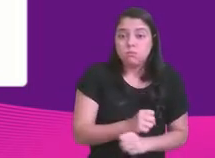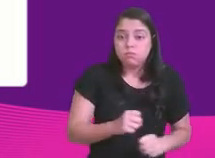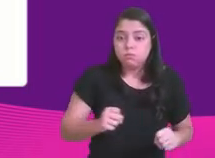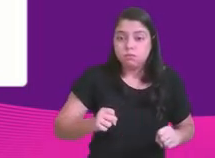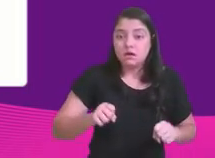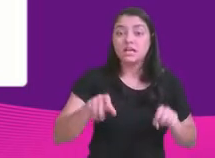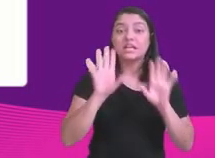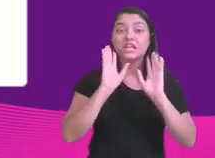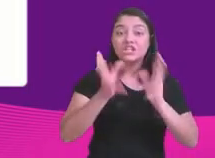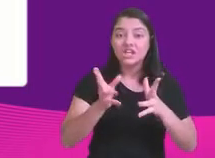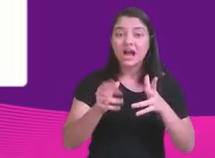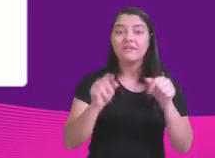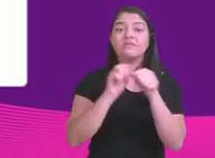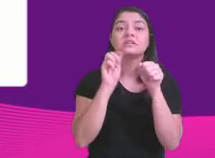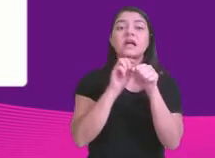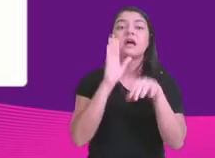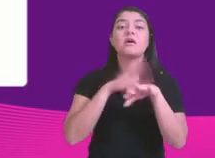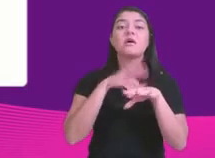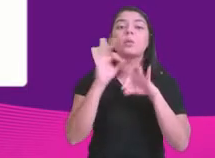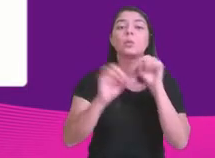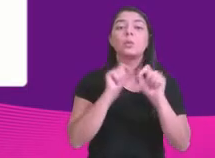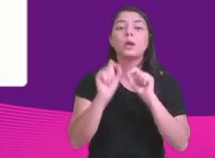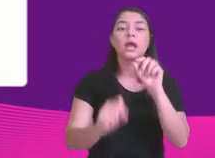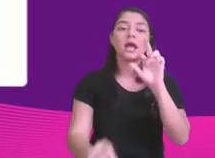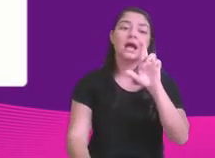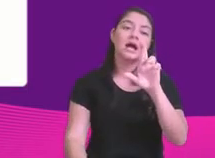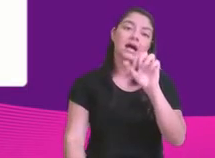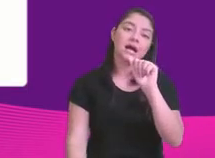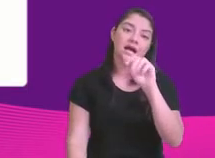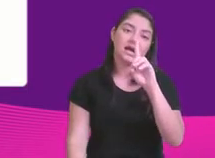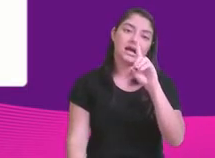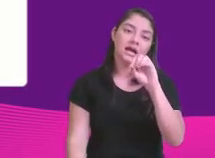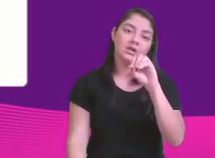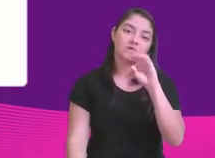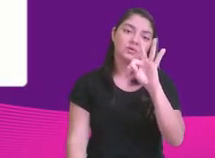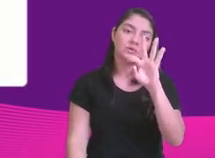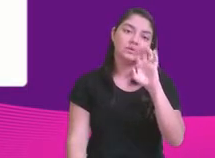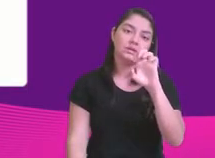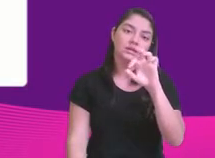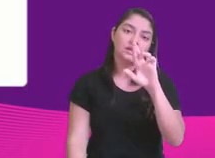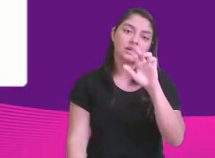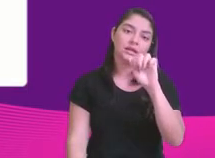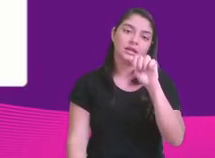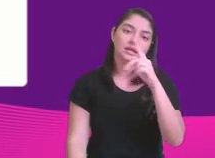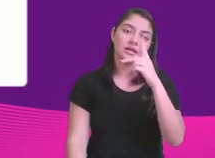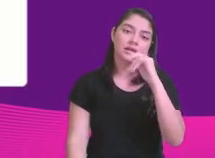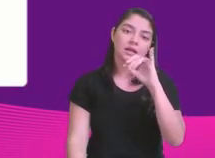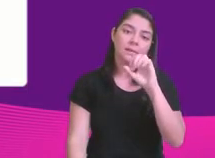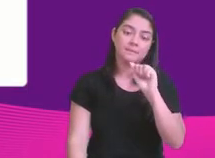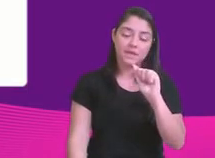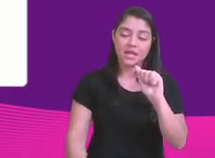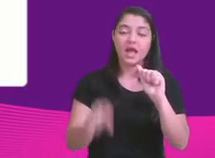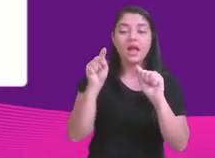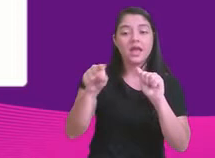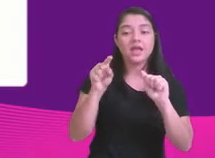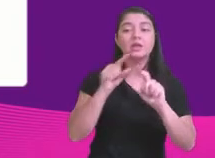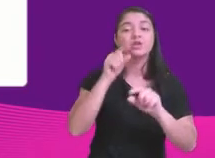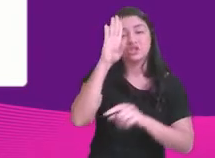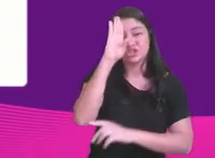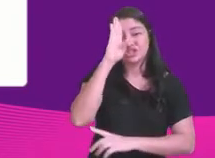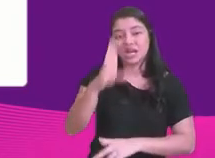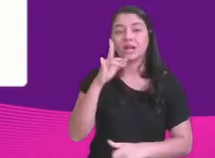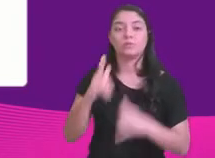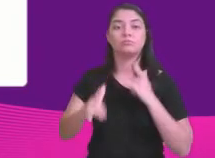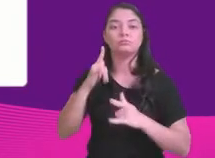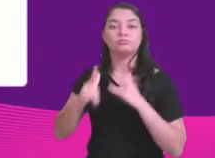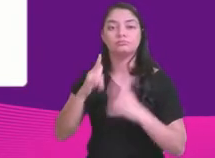radioterapia prévia, são submetidos à ressecção robótica dos seus tumores de reto. Por